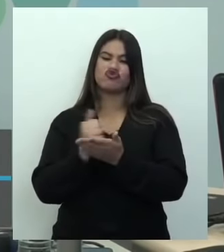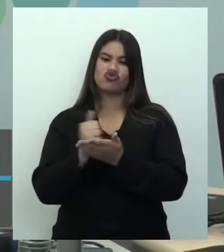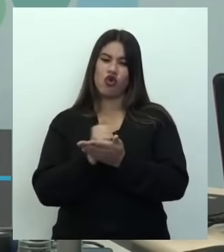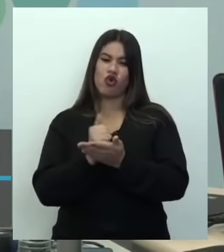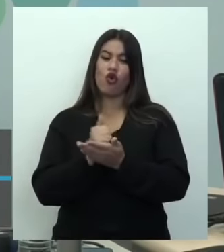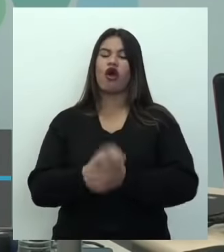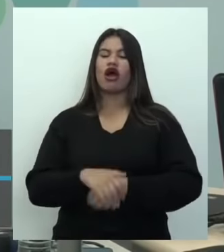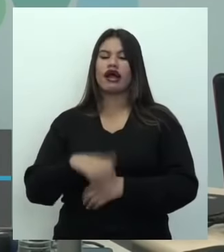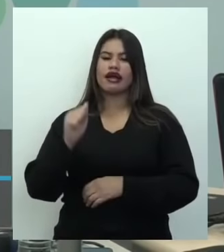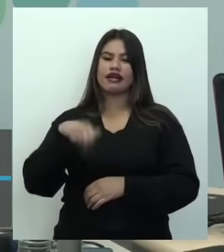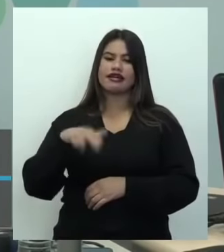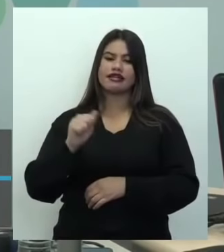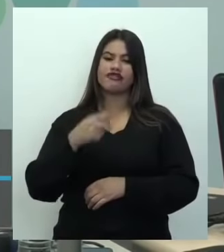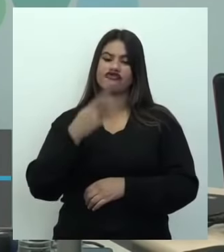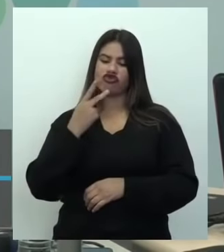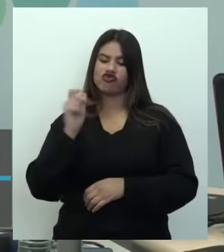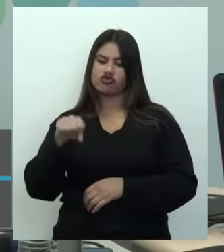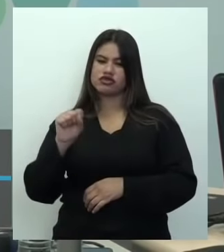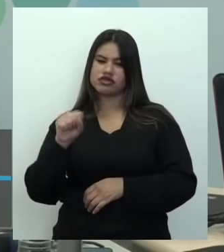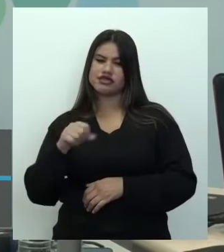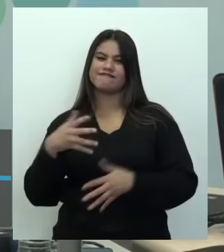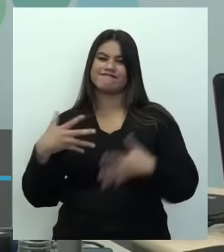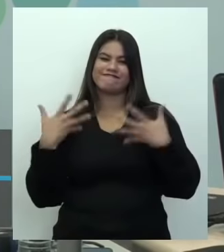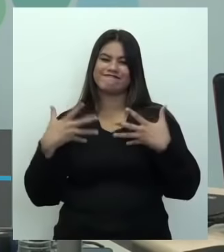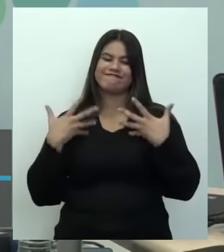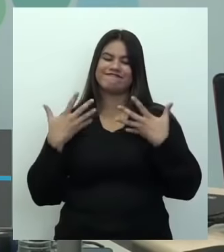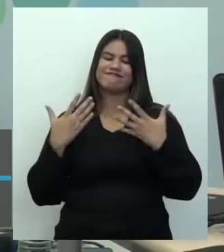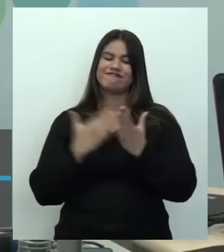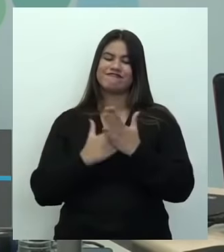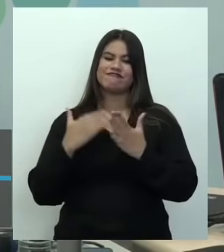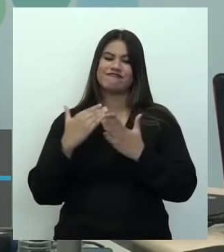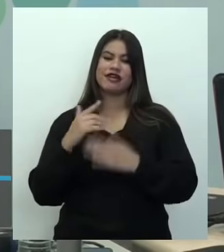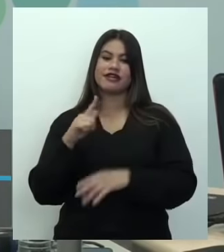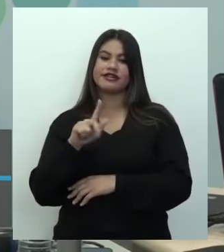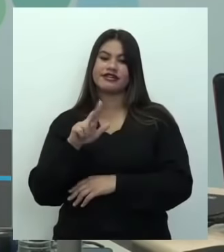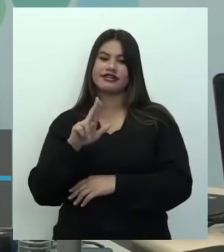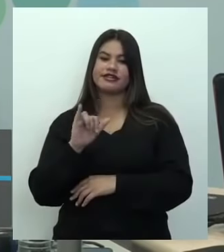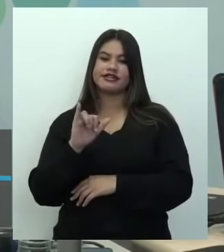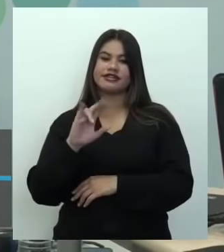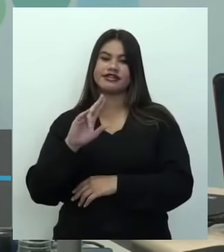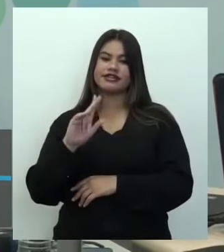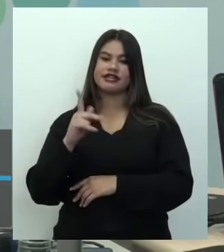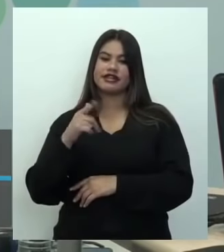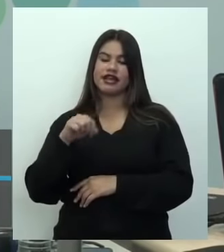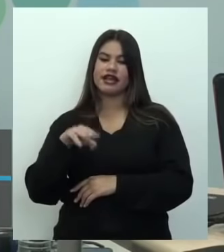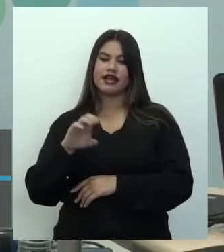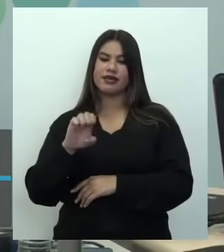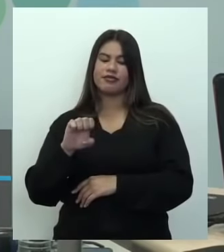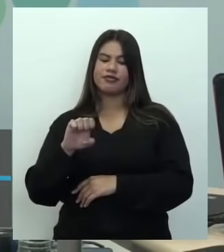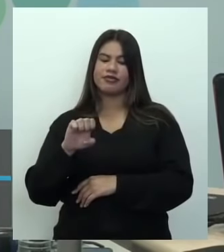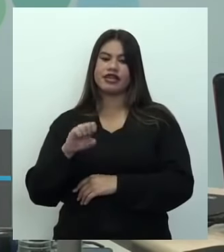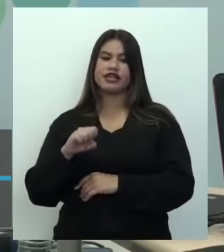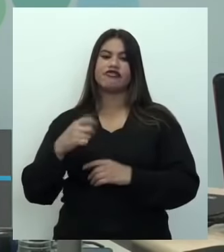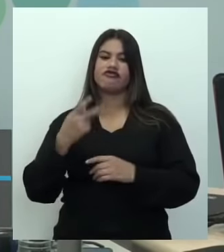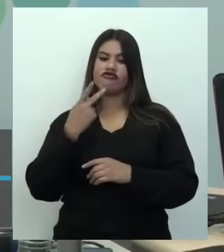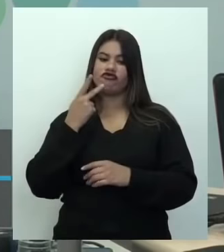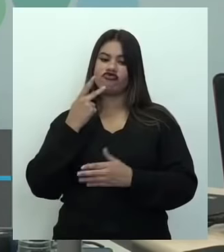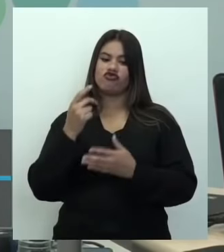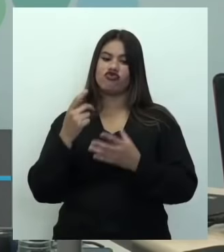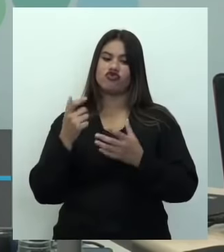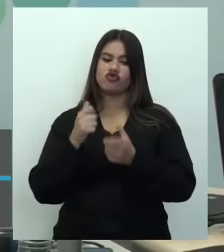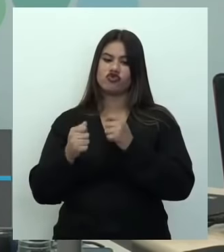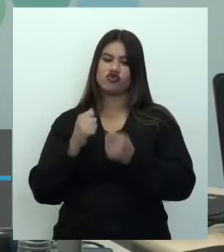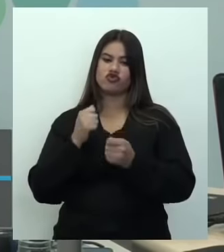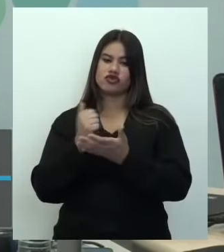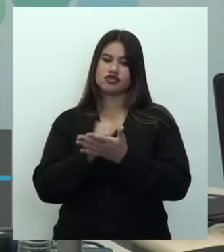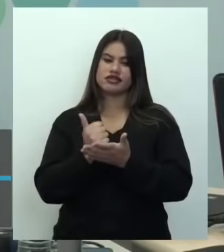que é mais divertido. E o Guilherme, ele disse que sim, por meio de um jogo que ficou muito